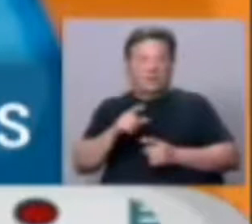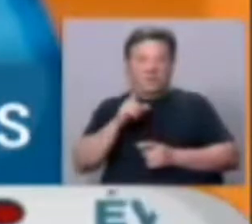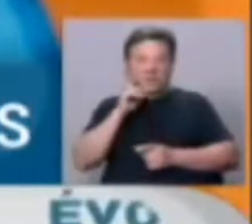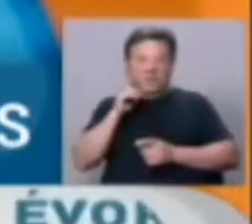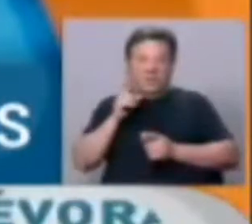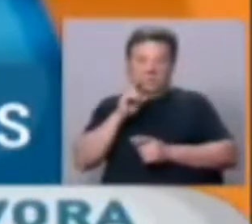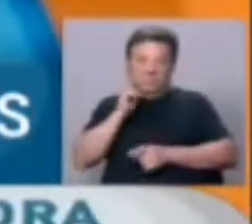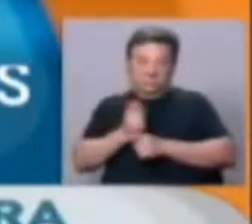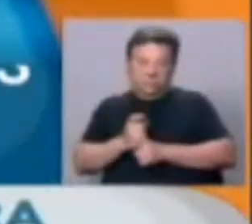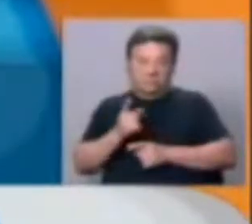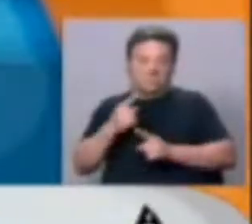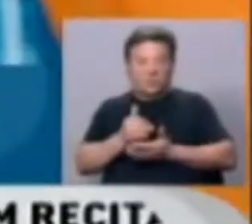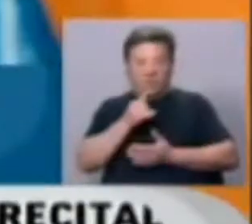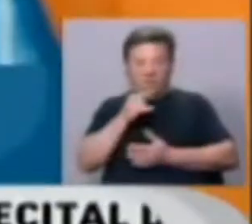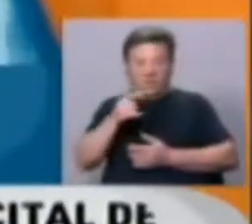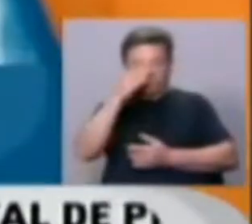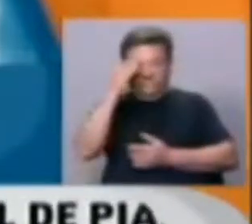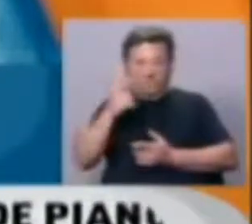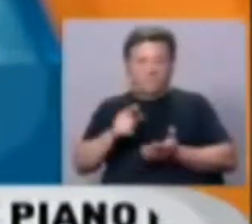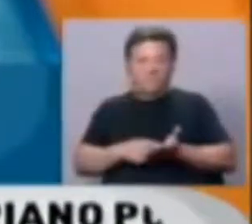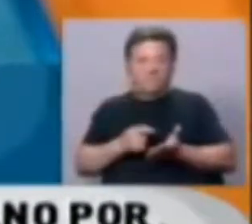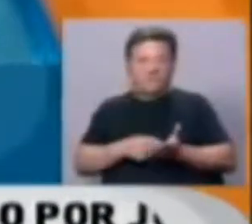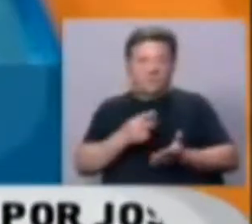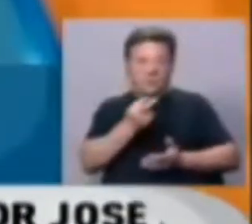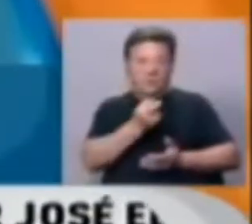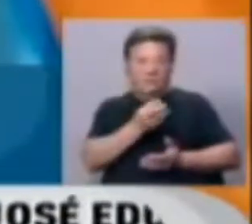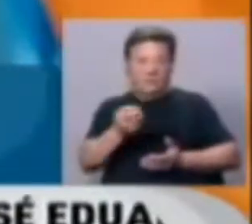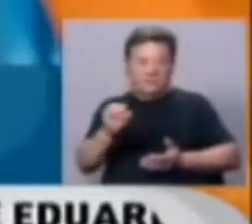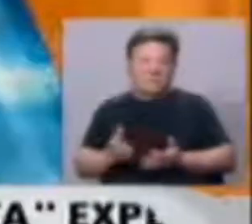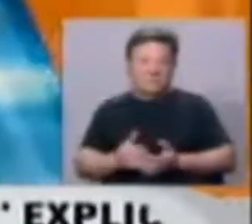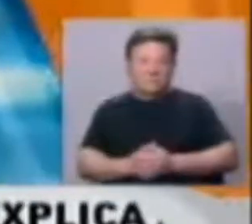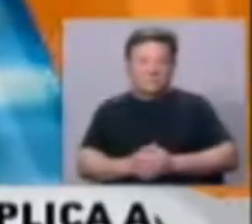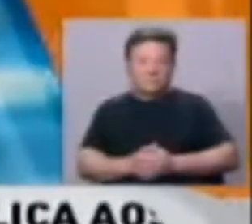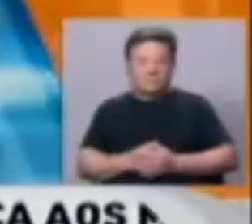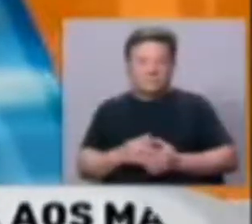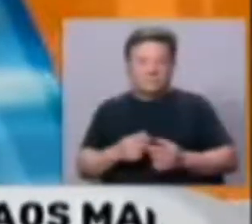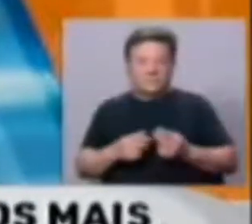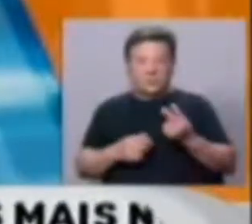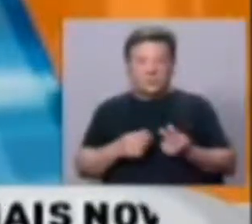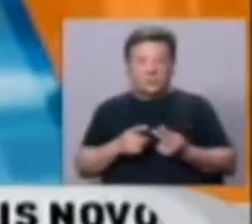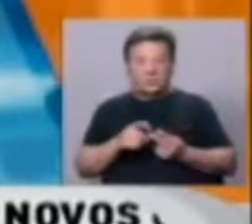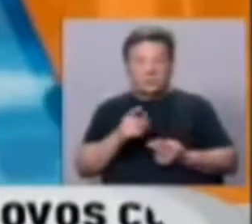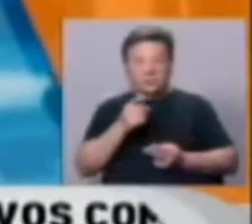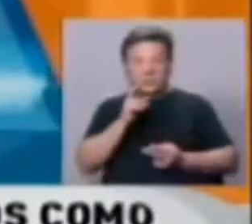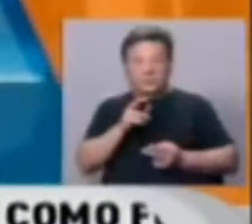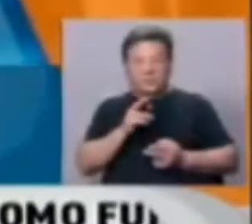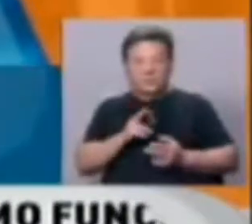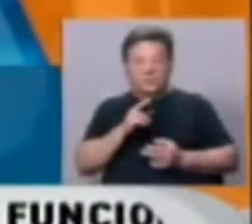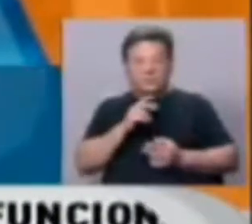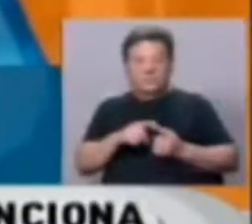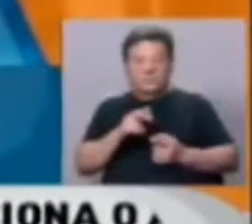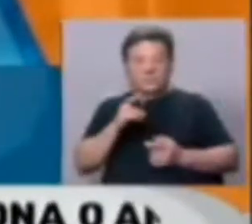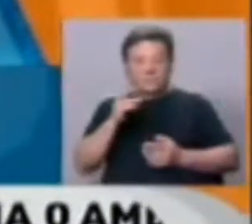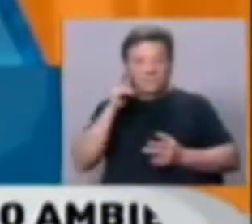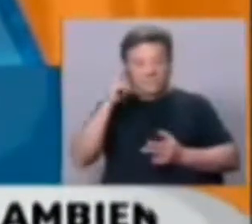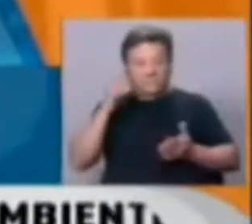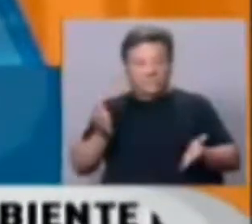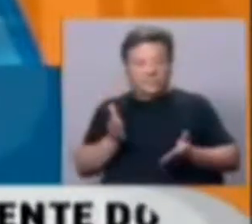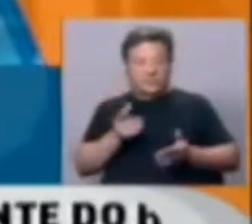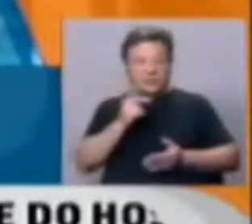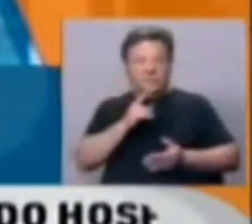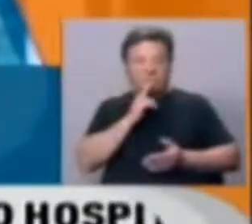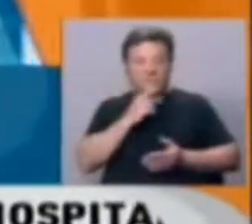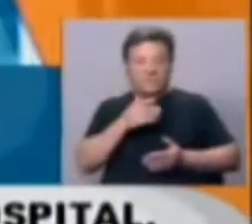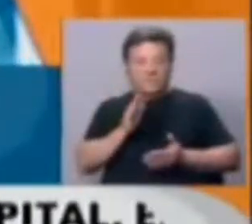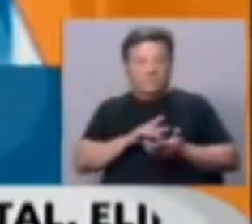formação profissional e as fracas contrapartidas dos bombeiros voluntários. Os pastorinhos de Fátima vão ser canonizados a 13 de maio.